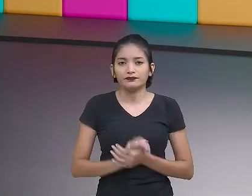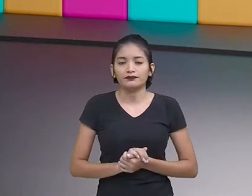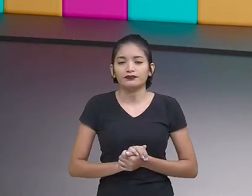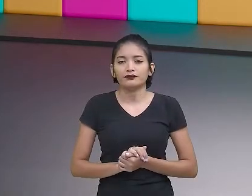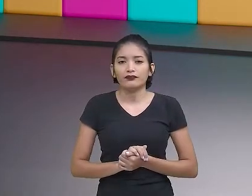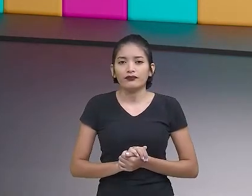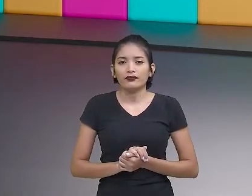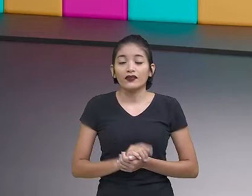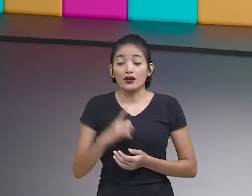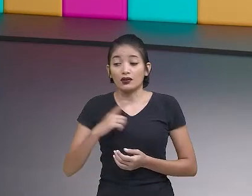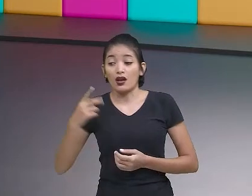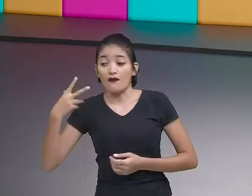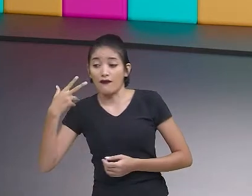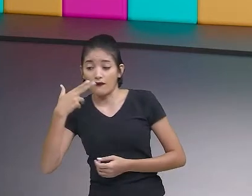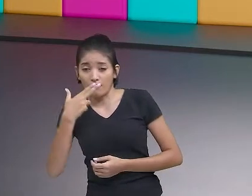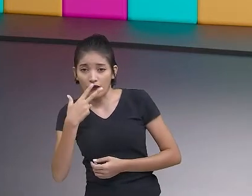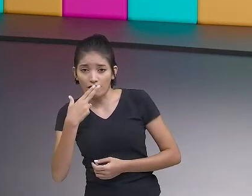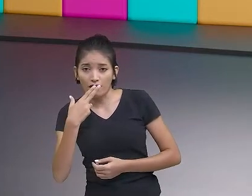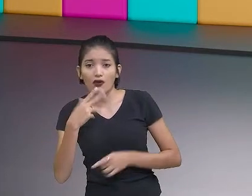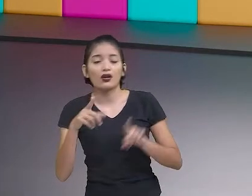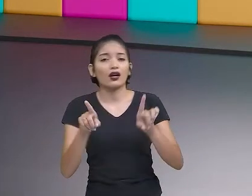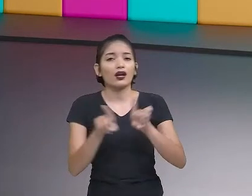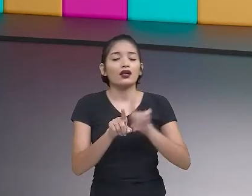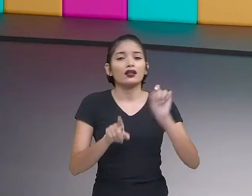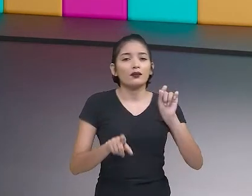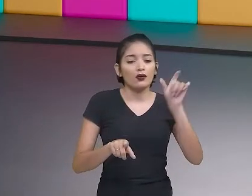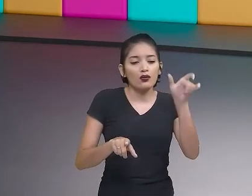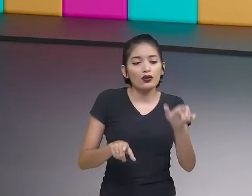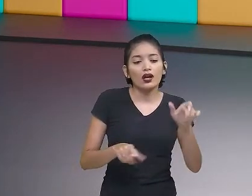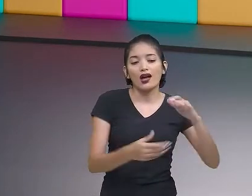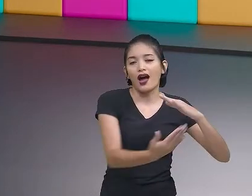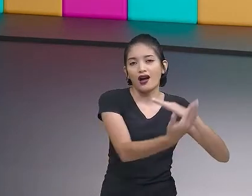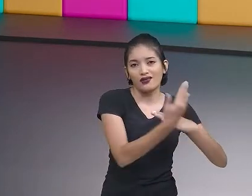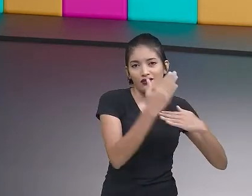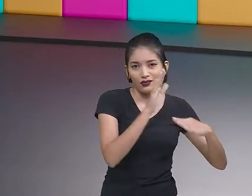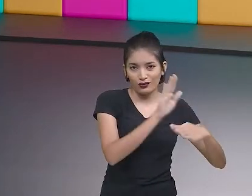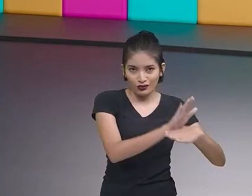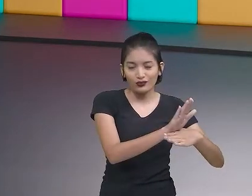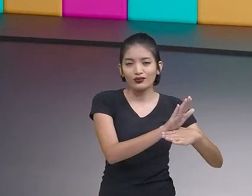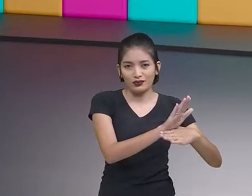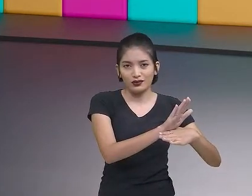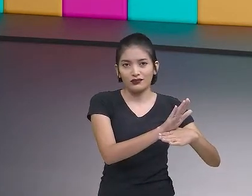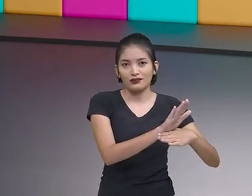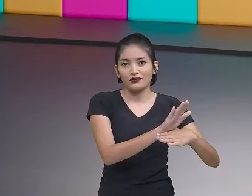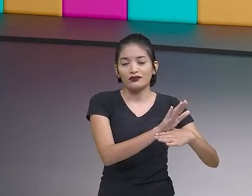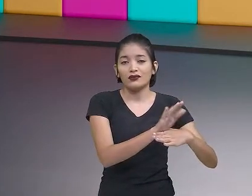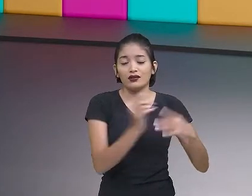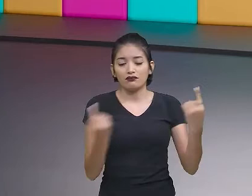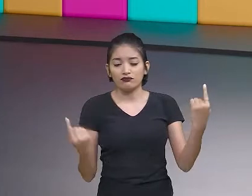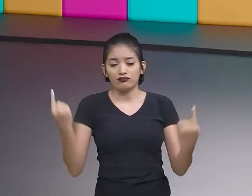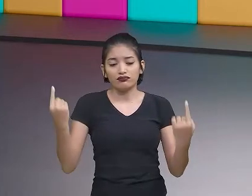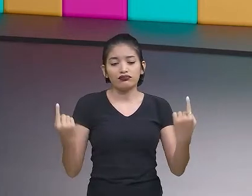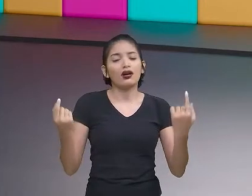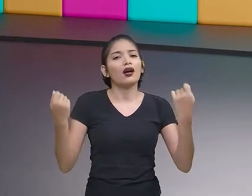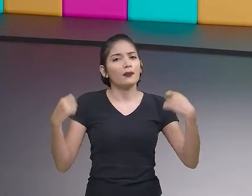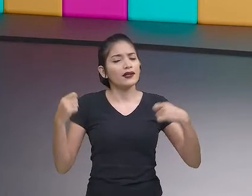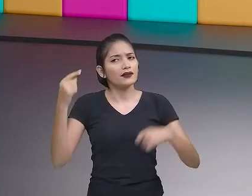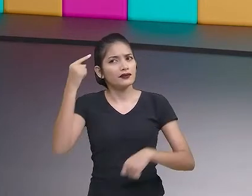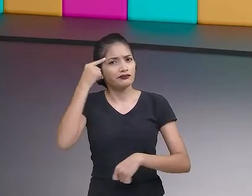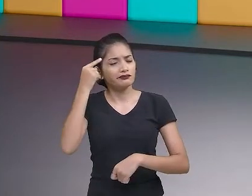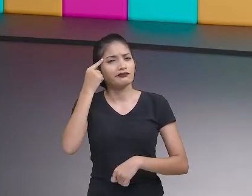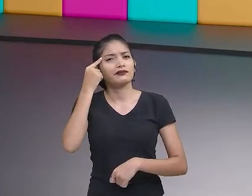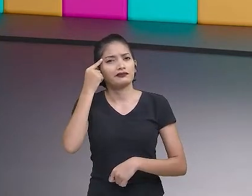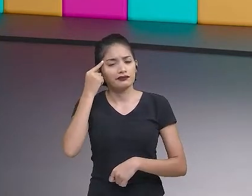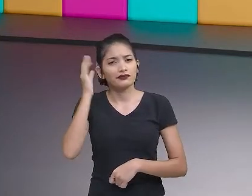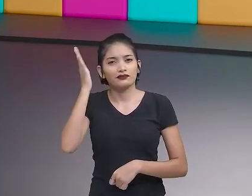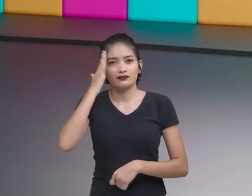de fofoca e aqui pode ter uma situação de socorro. Então, são essas situações que a gente precisa referenciar,